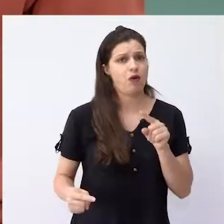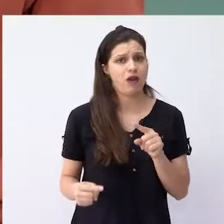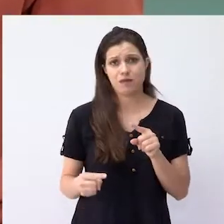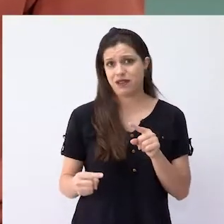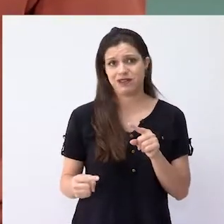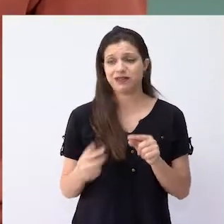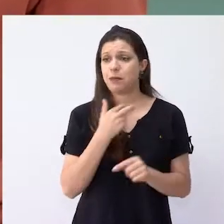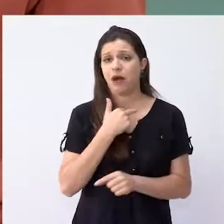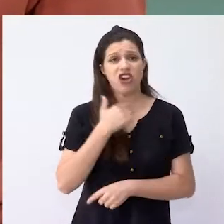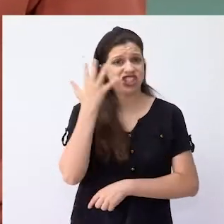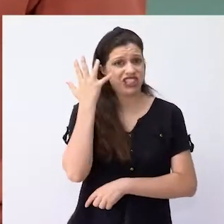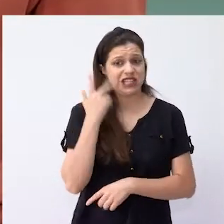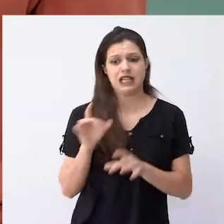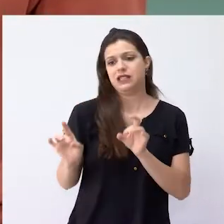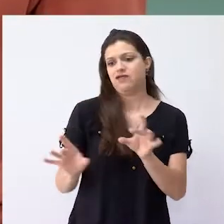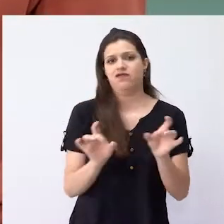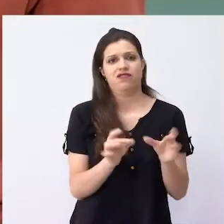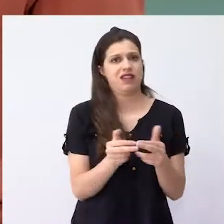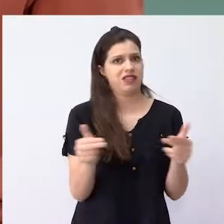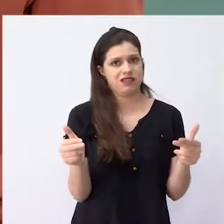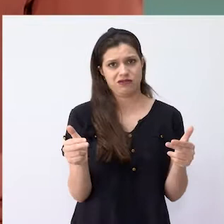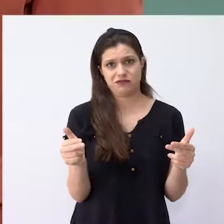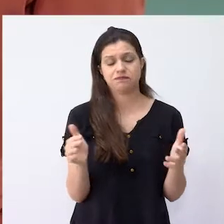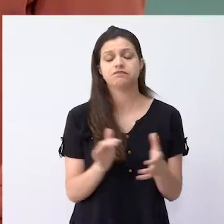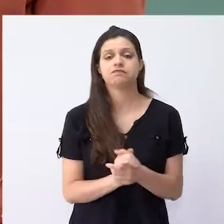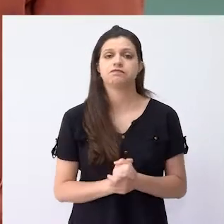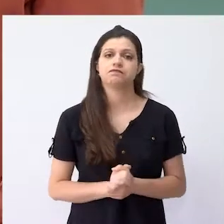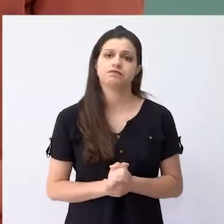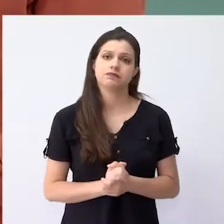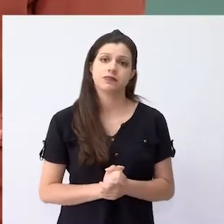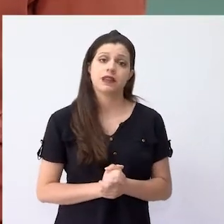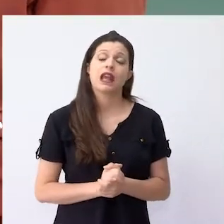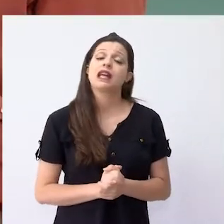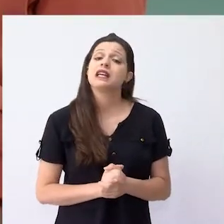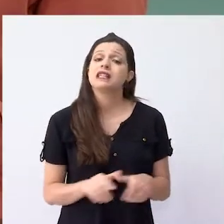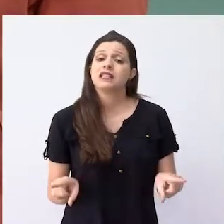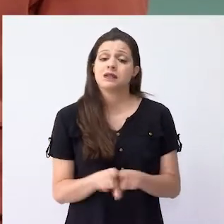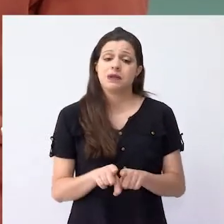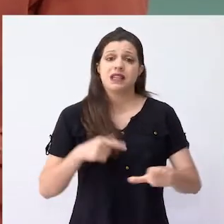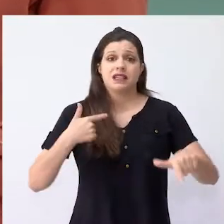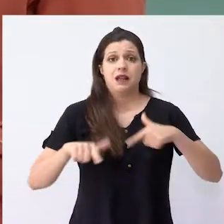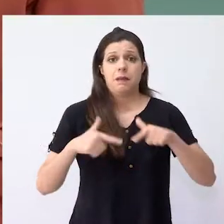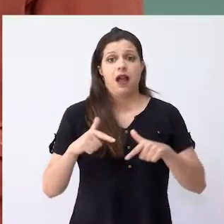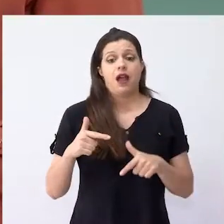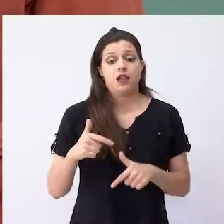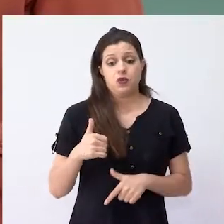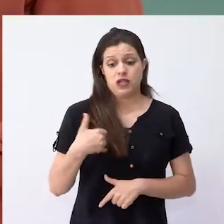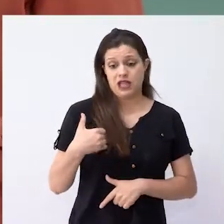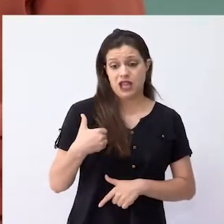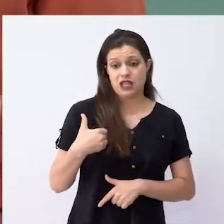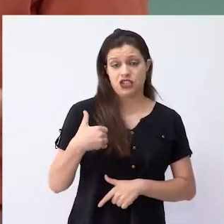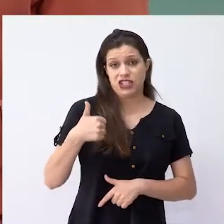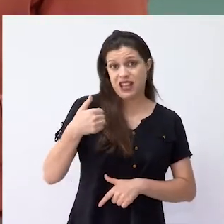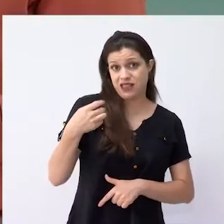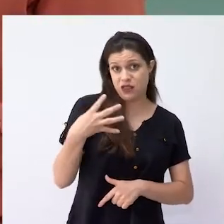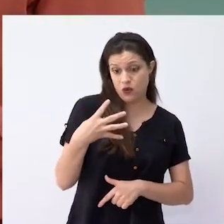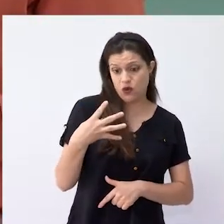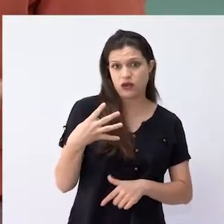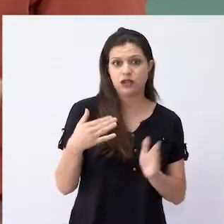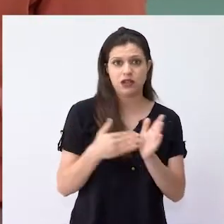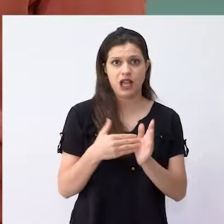conta desse dispositivo constitucional. E mesmo o trabalho feito entre 14 e 16 anos, ele só